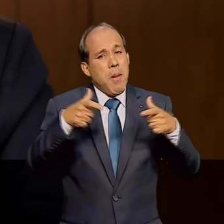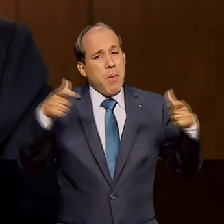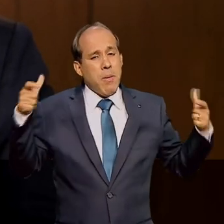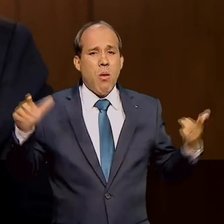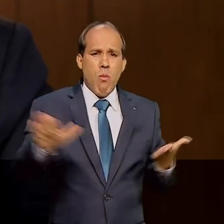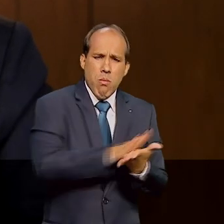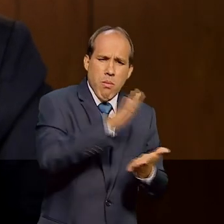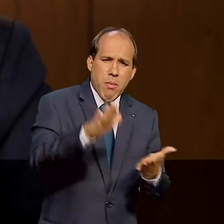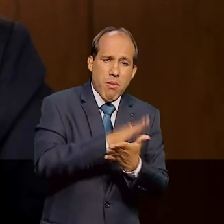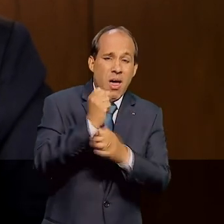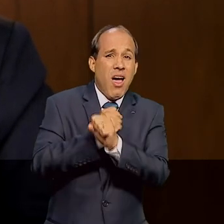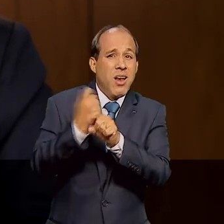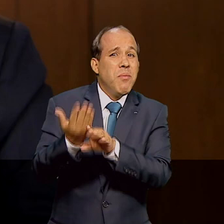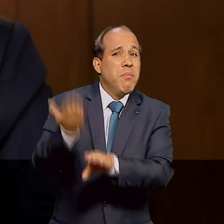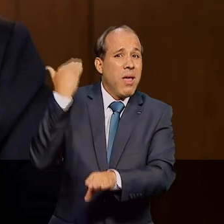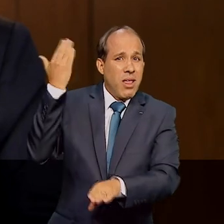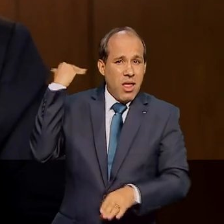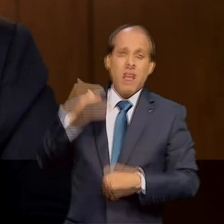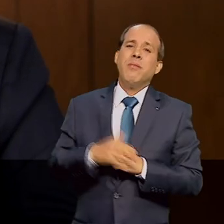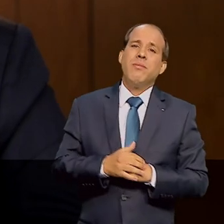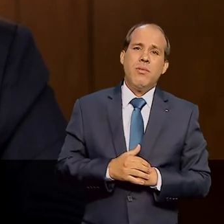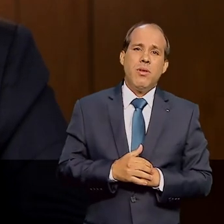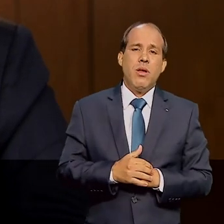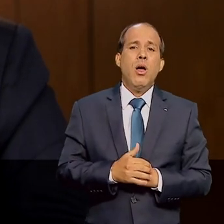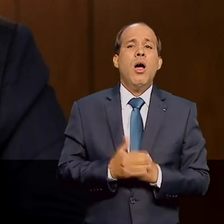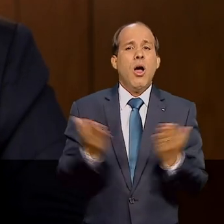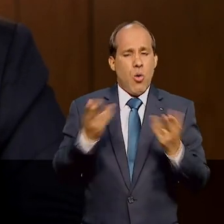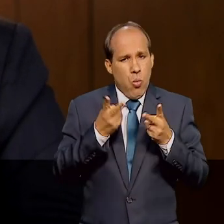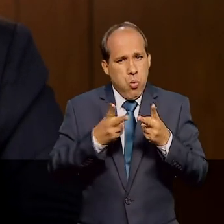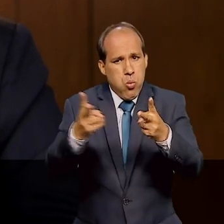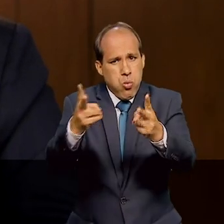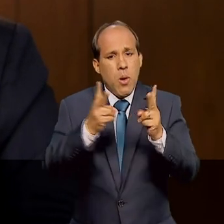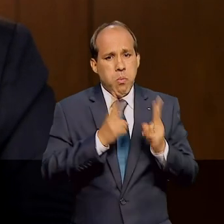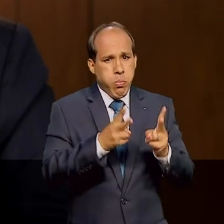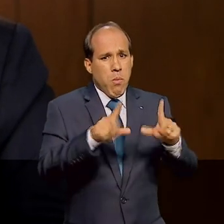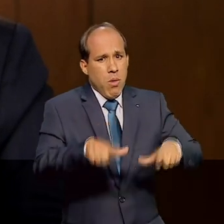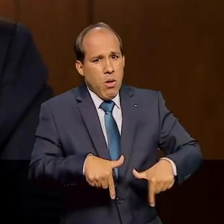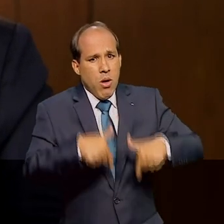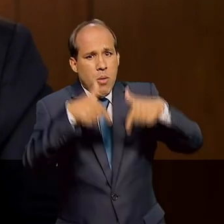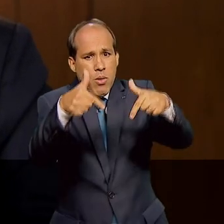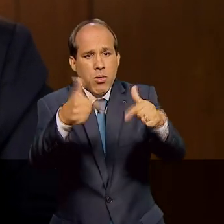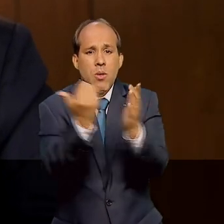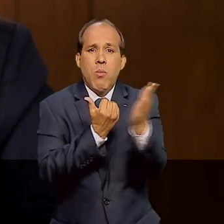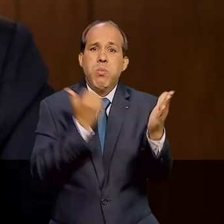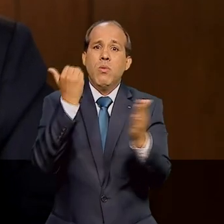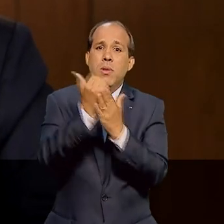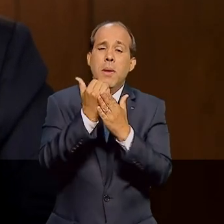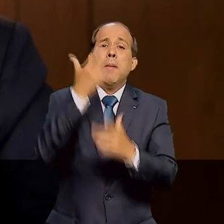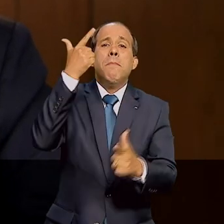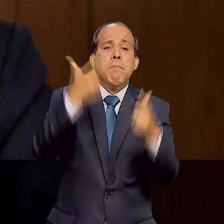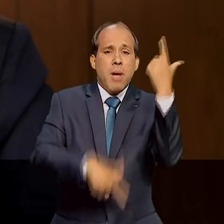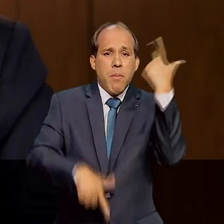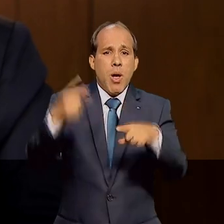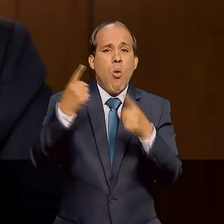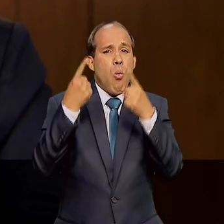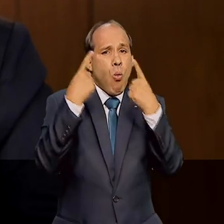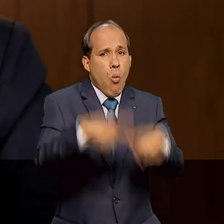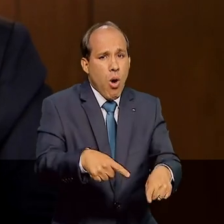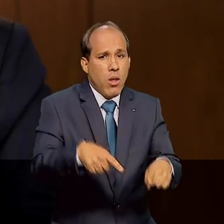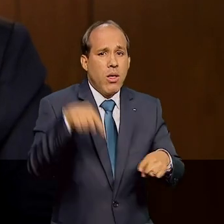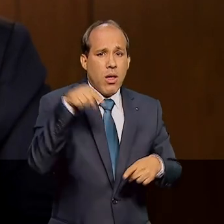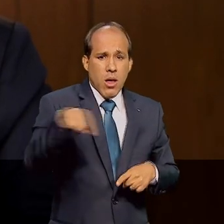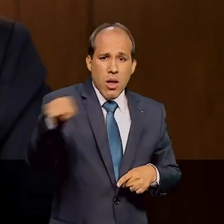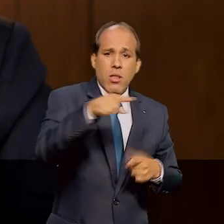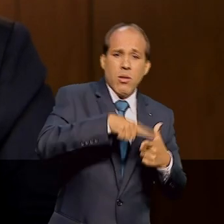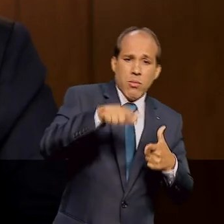aumento da área desmatada observada nos anos anteriores vamos dar continuidade a essa operação para intensificar ainda